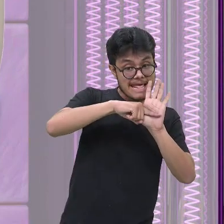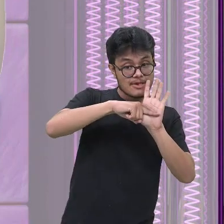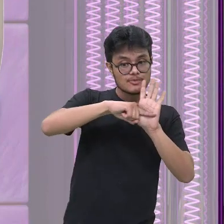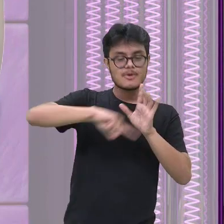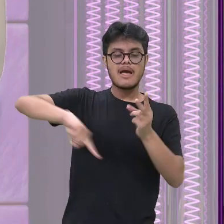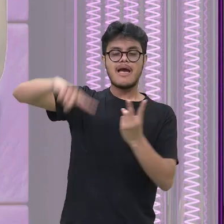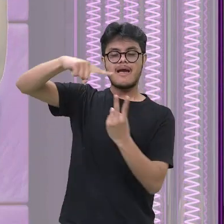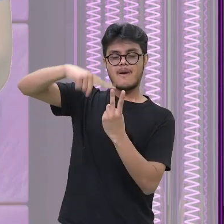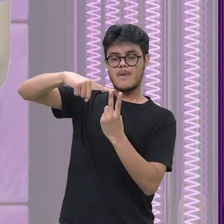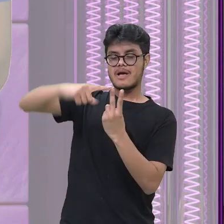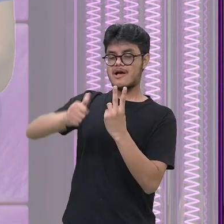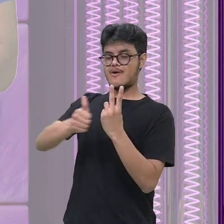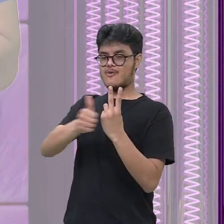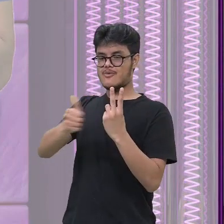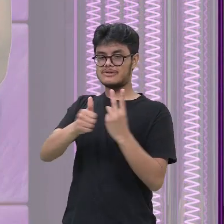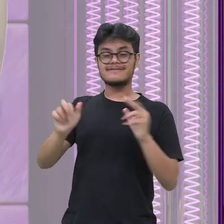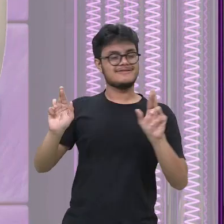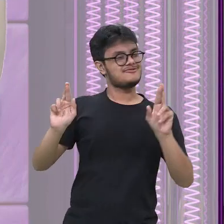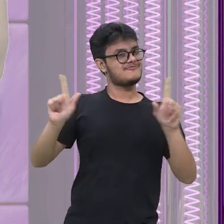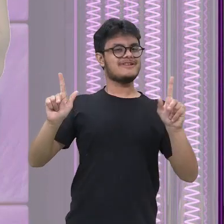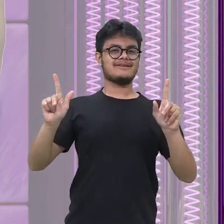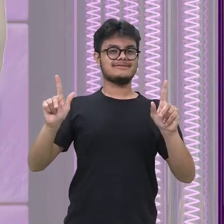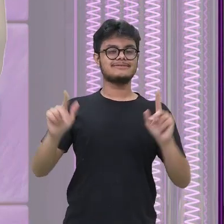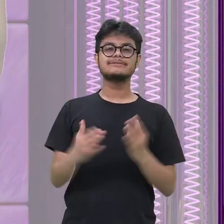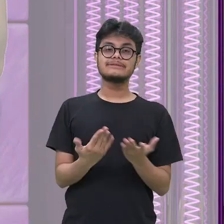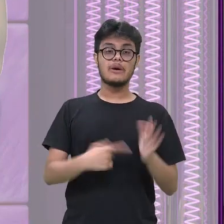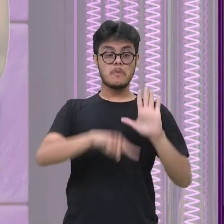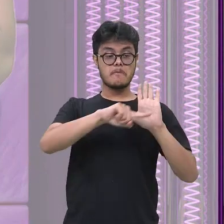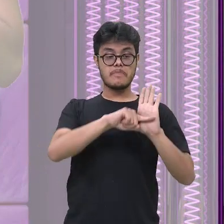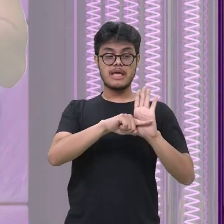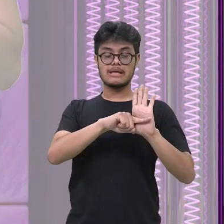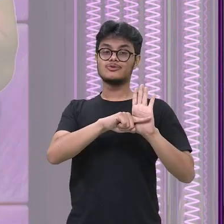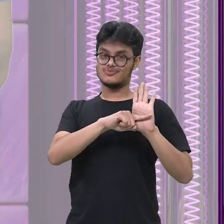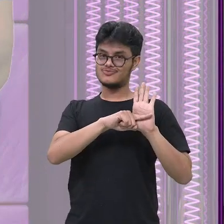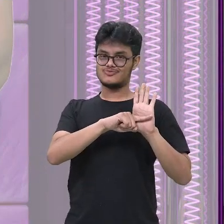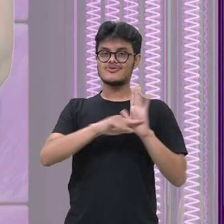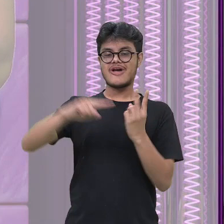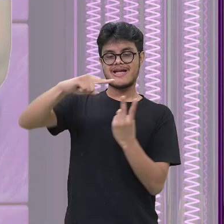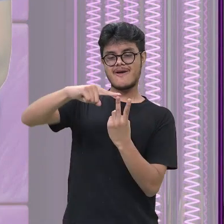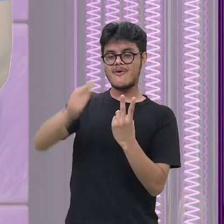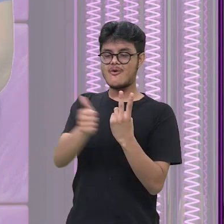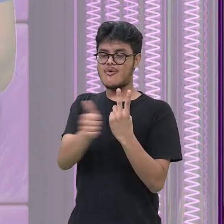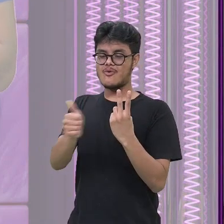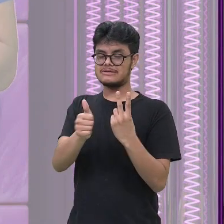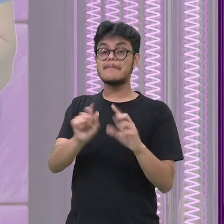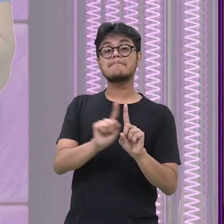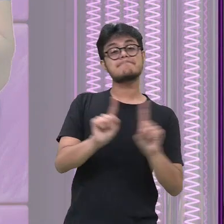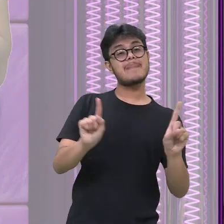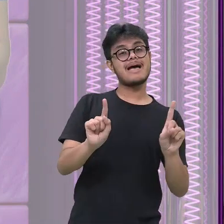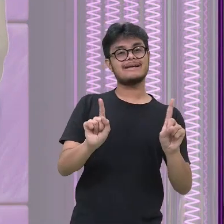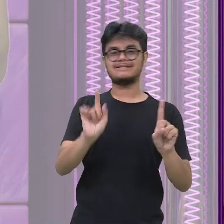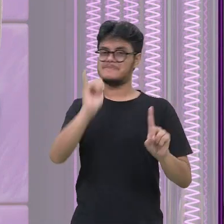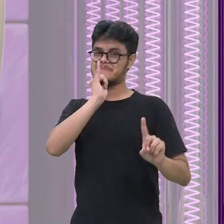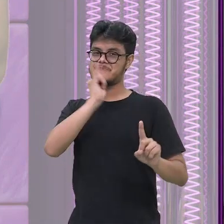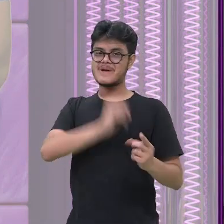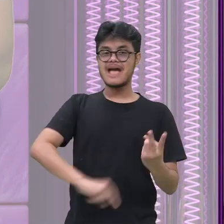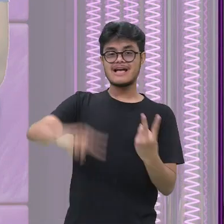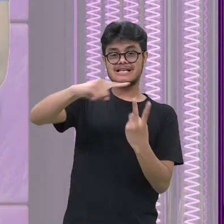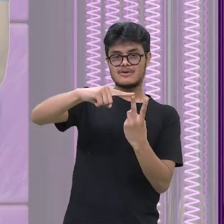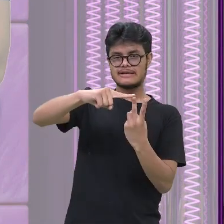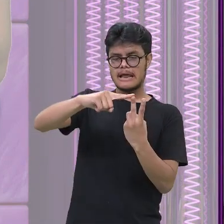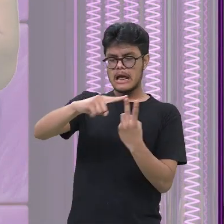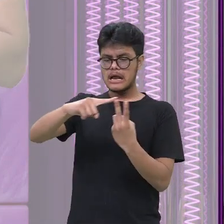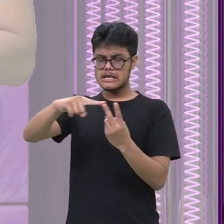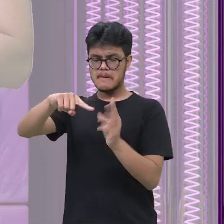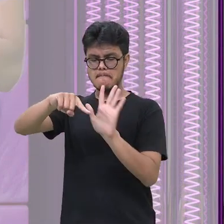totalmente diferente. Beleza? Então, raiz quadrada de menos 11, beleza, não existe. Mas raiz quadrada é menos a raiz quadrada de